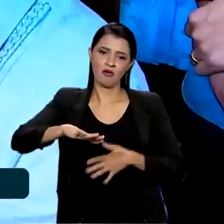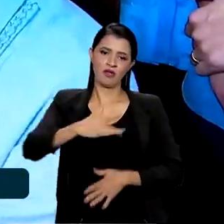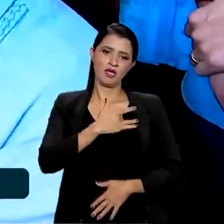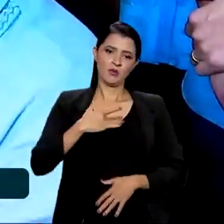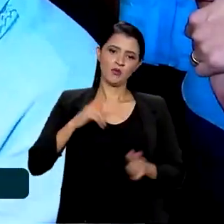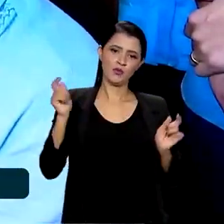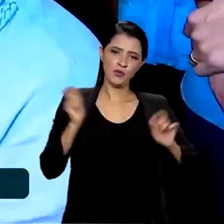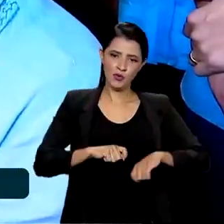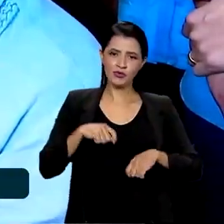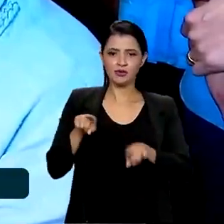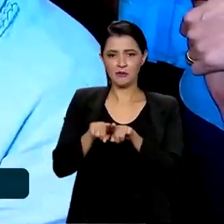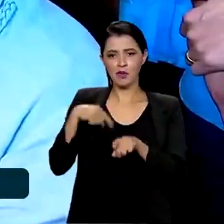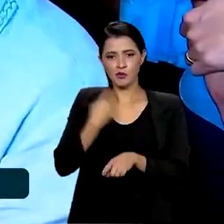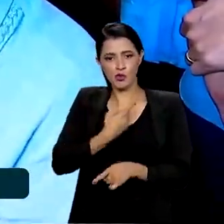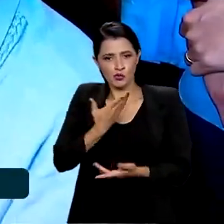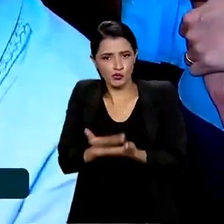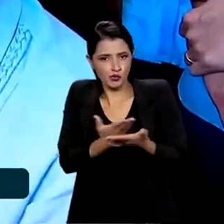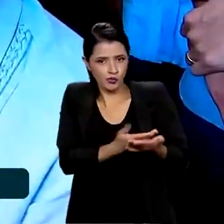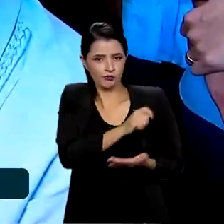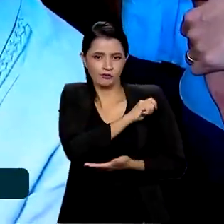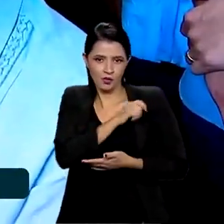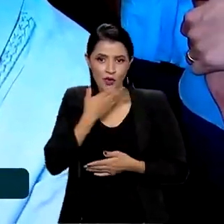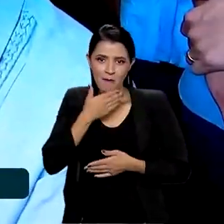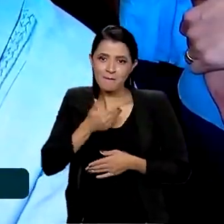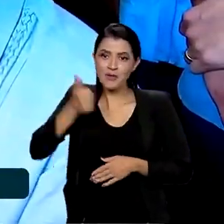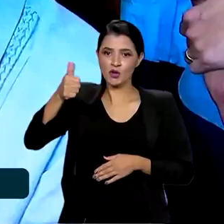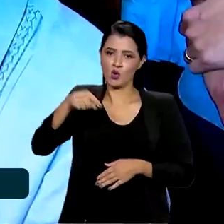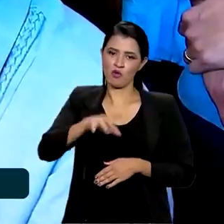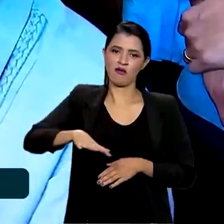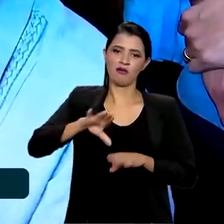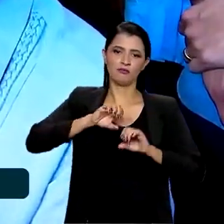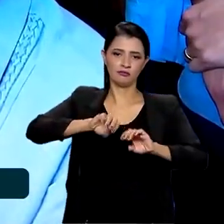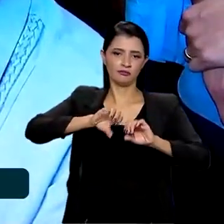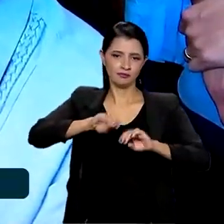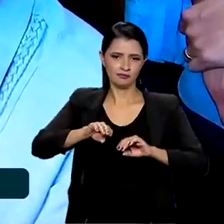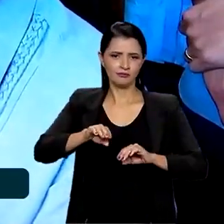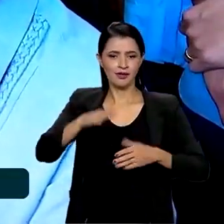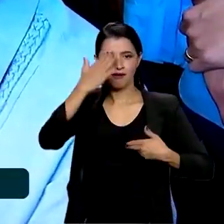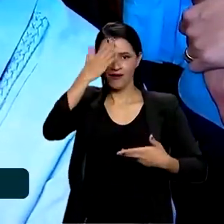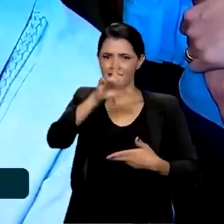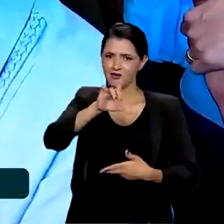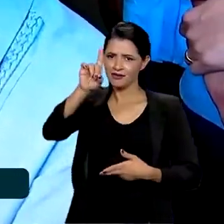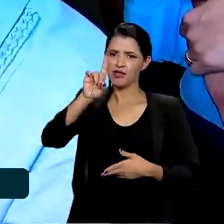aos nossos estudantes que a gente tem de melhor na área da educação. E graças a Deus, os